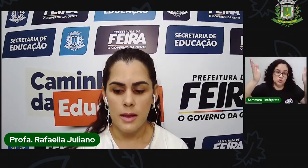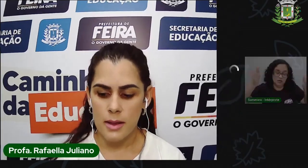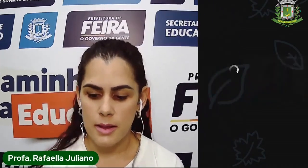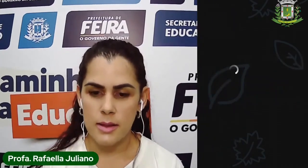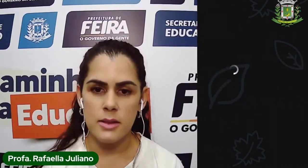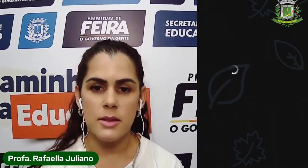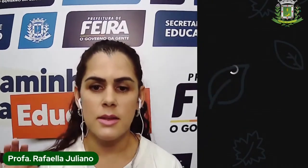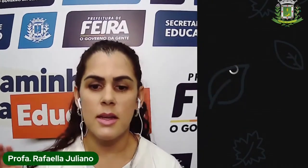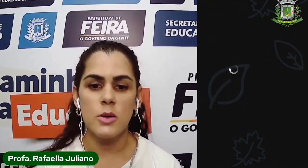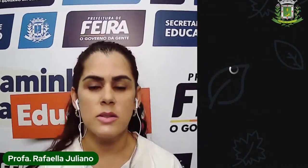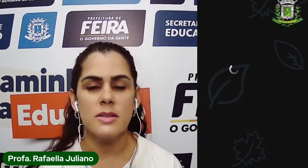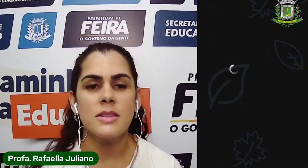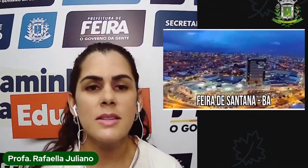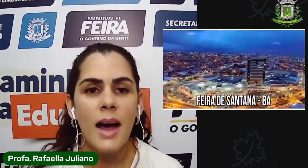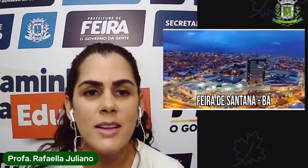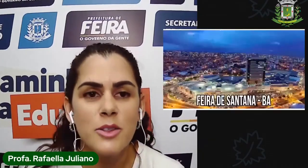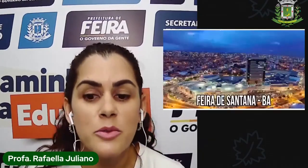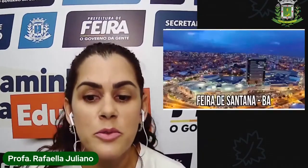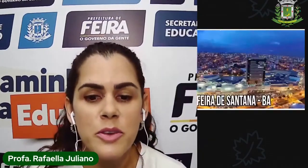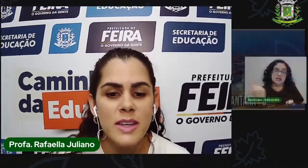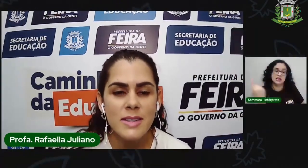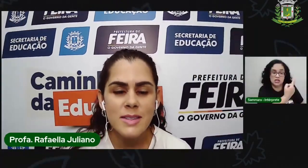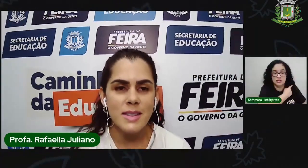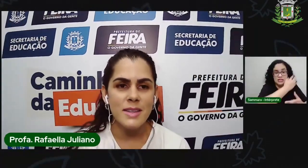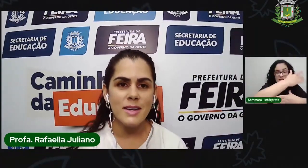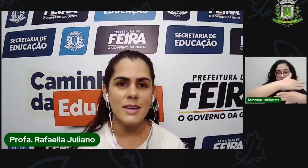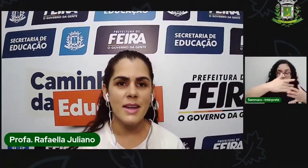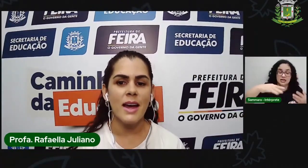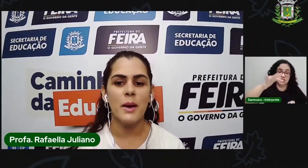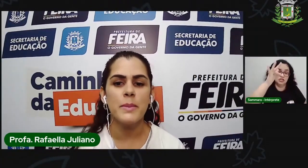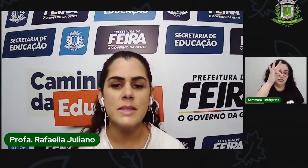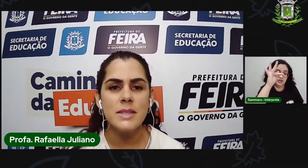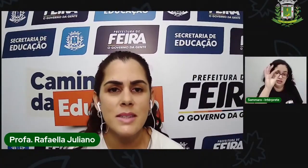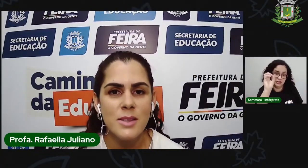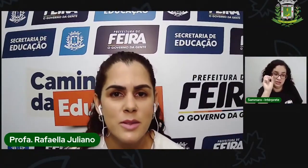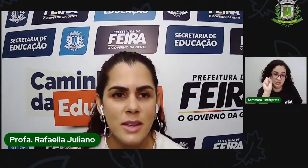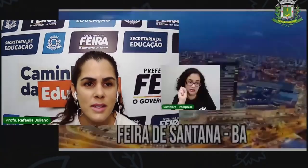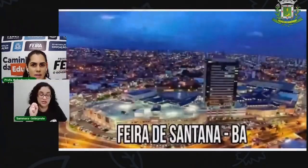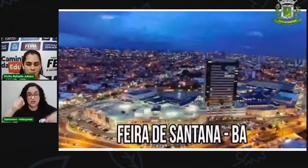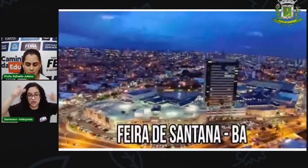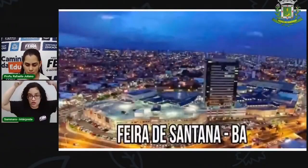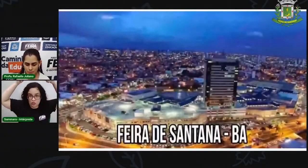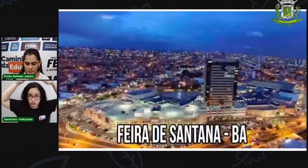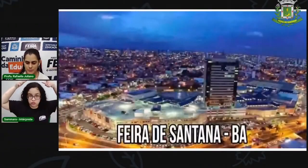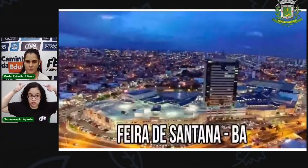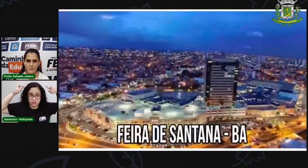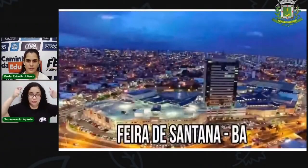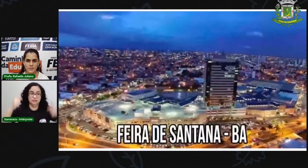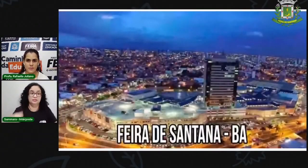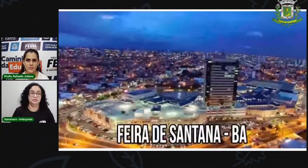falar da nossa cidade, Feira de Santana, a Princesa do Fertão.